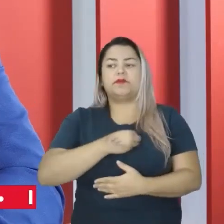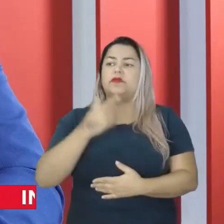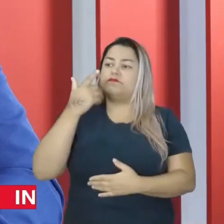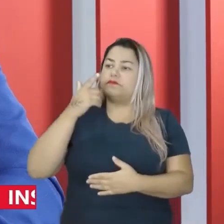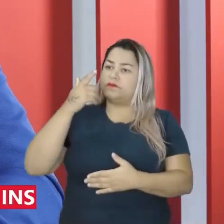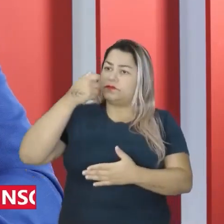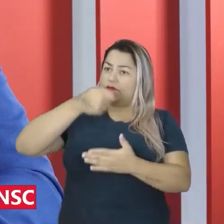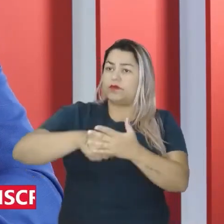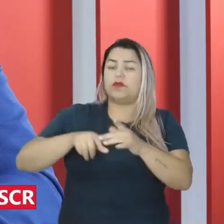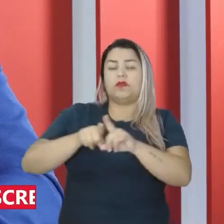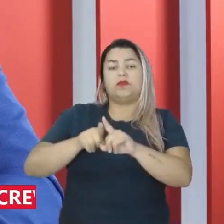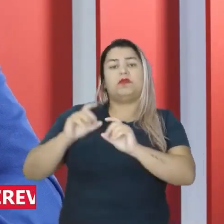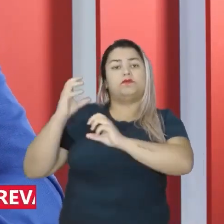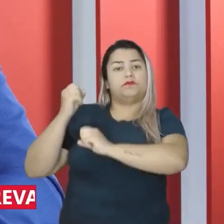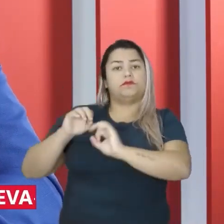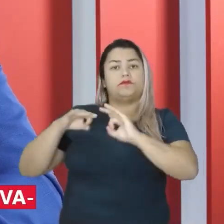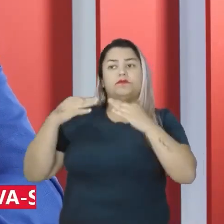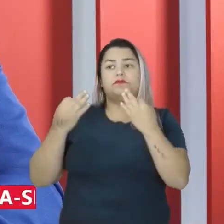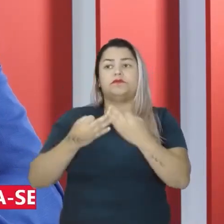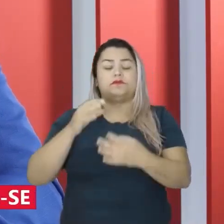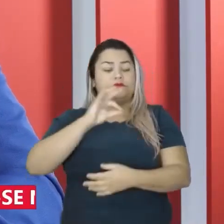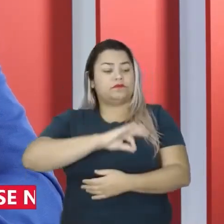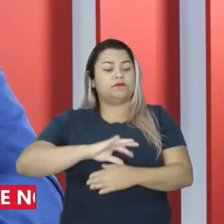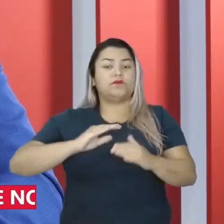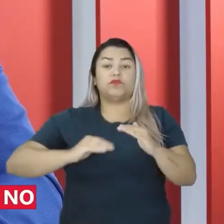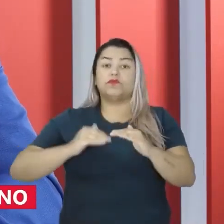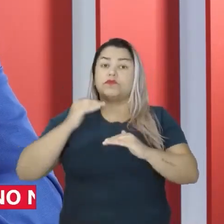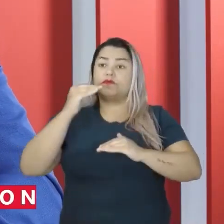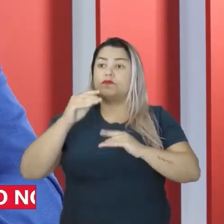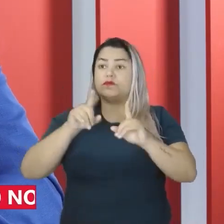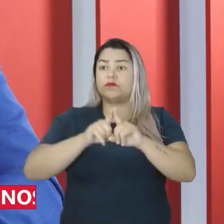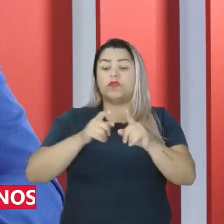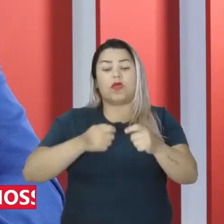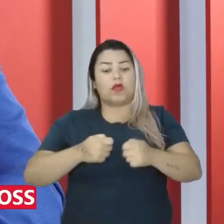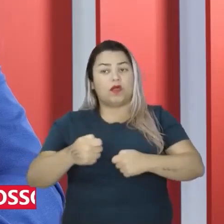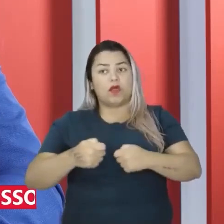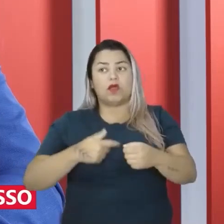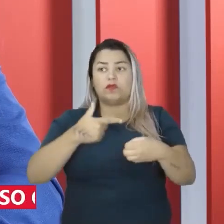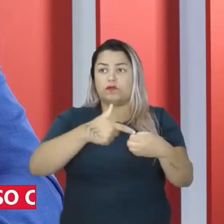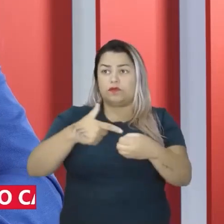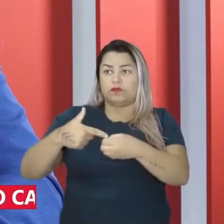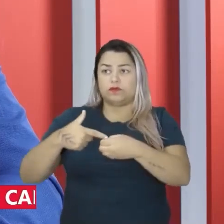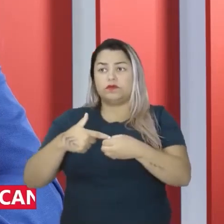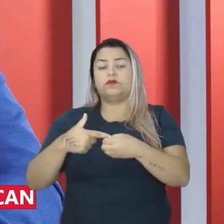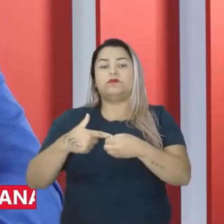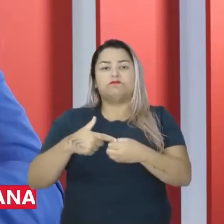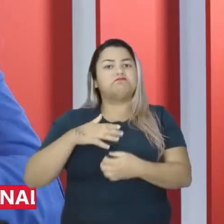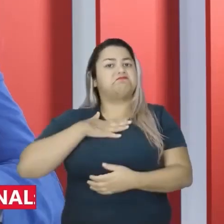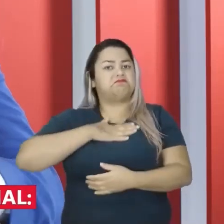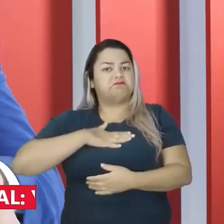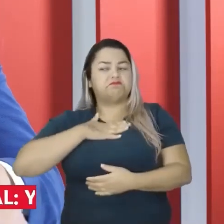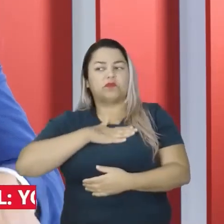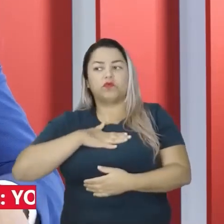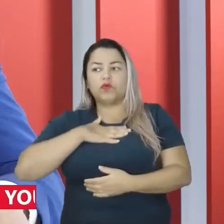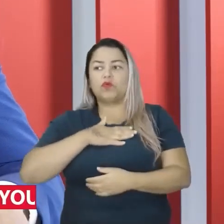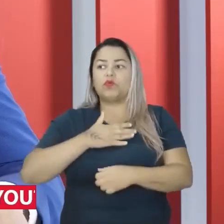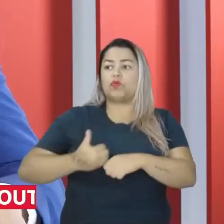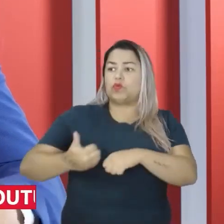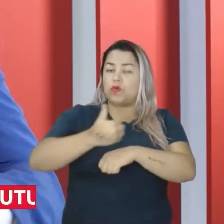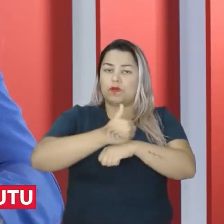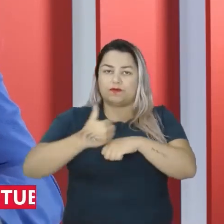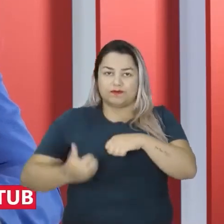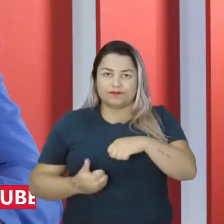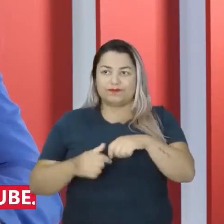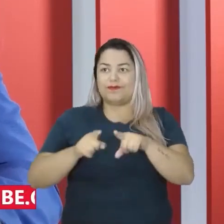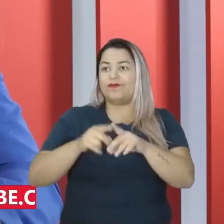Família, salário mínimo acima da inflação, preço do combustível controlado. Então, assim, eu estou absolutamente satisfeito que o golpe foi frustrado,